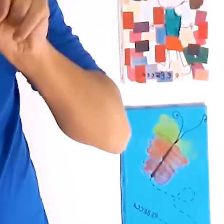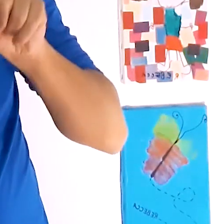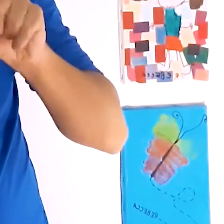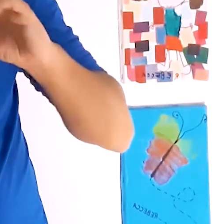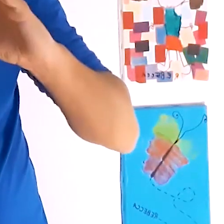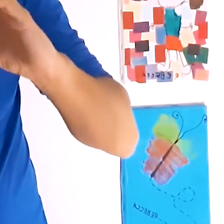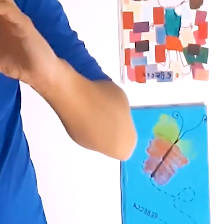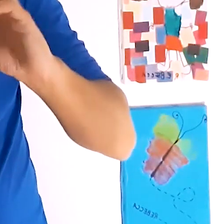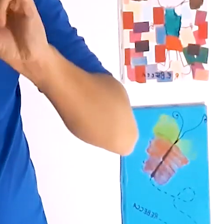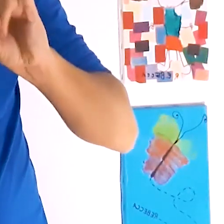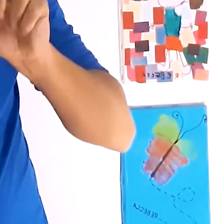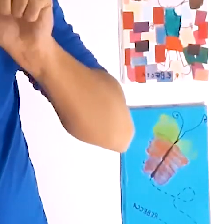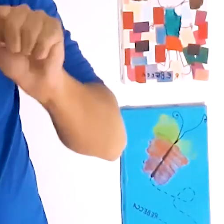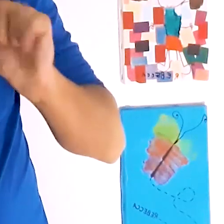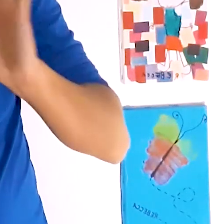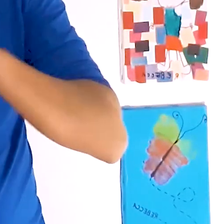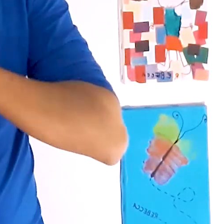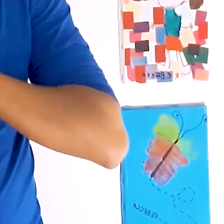polícia.